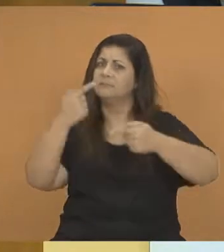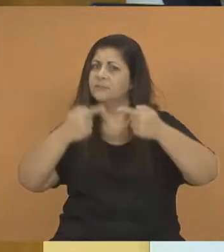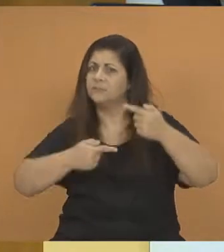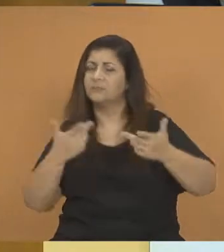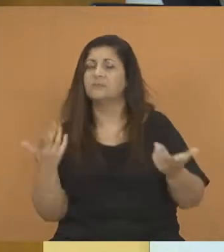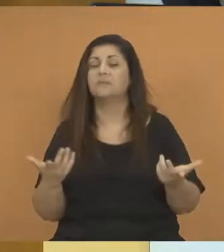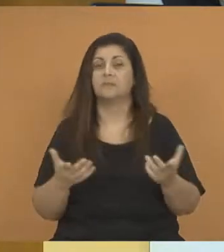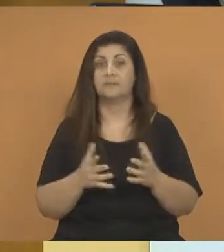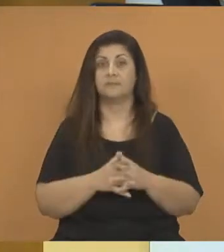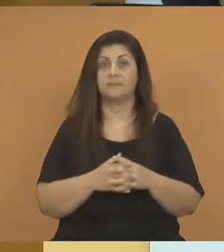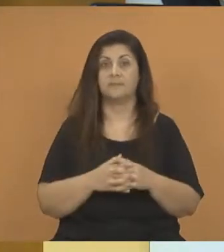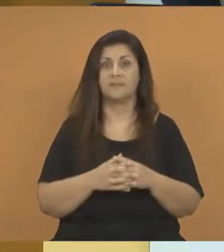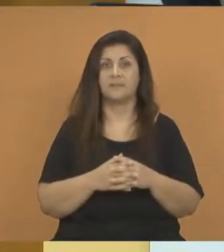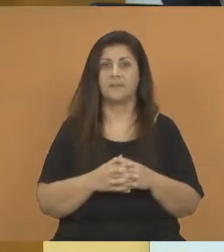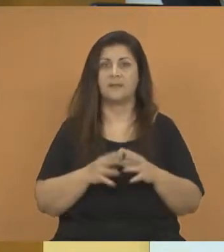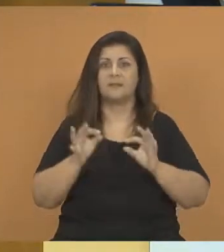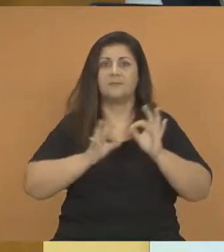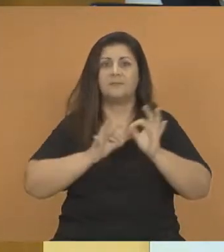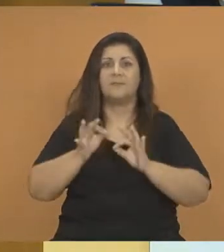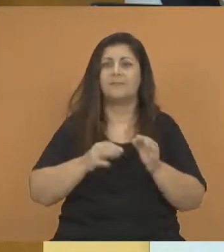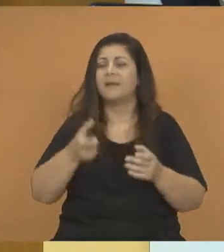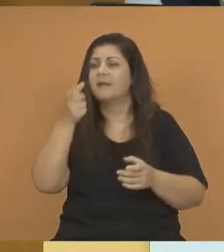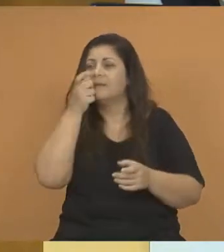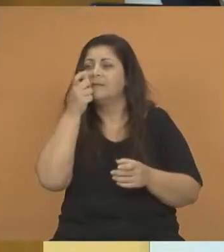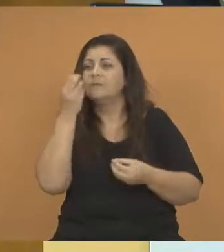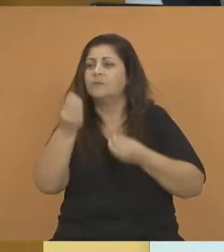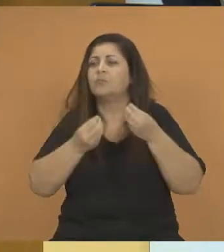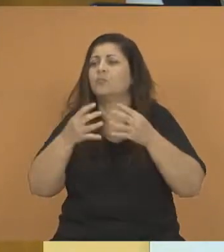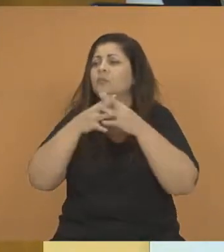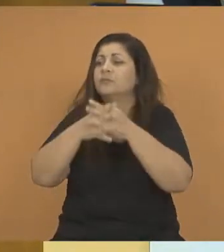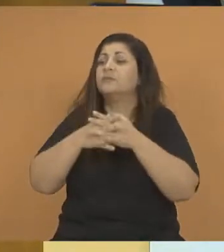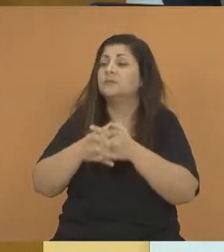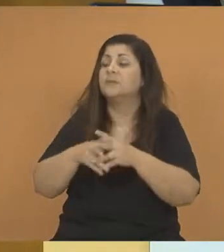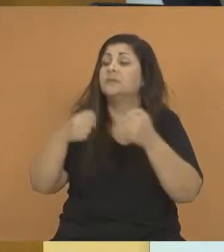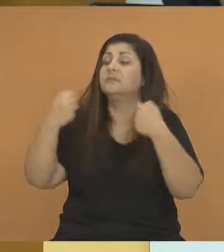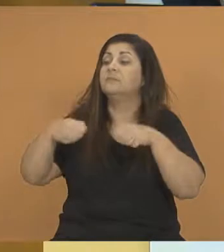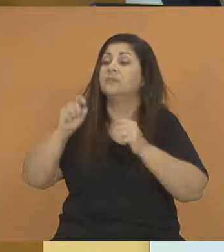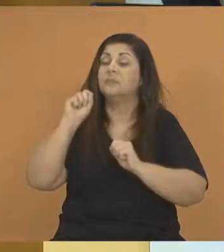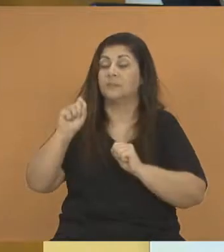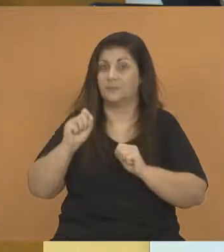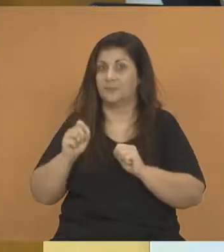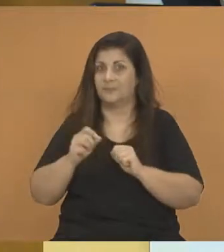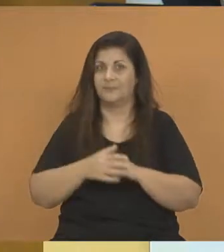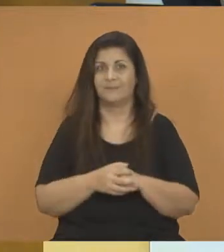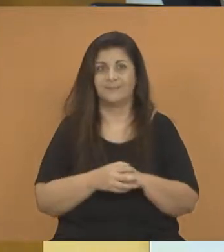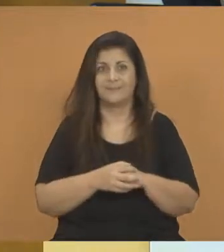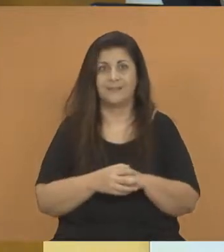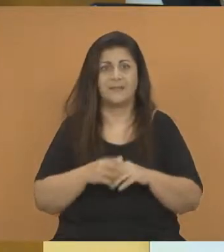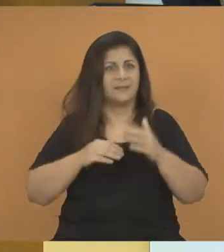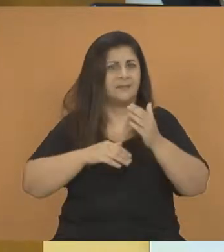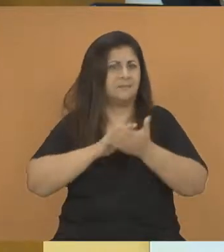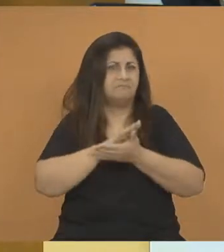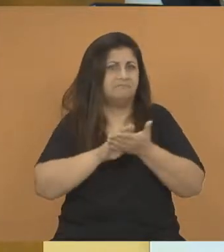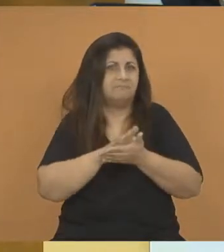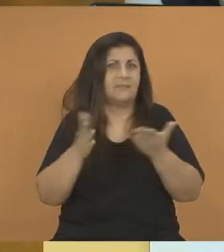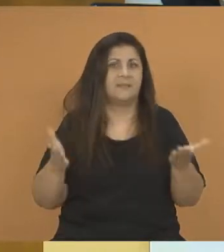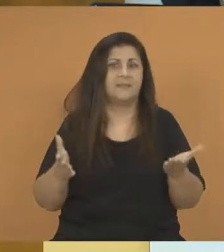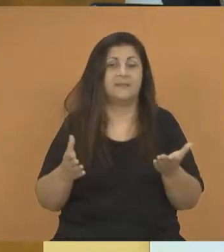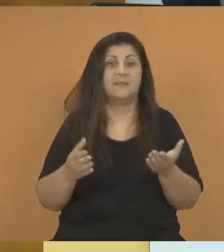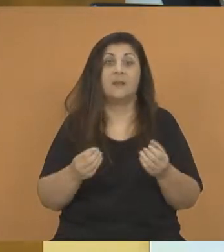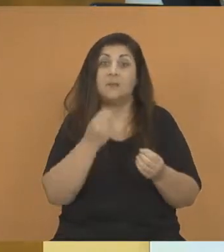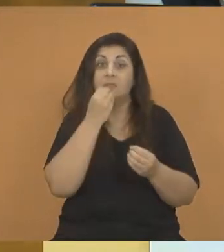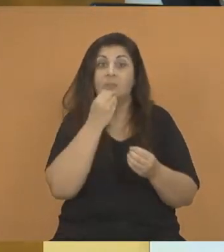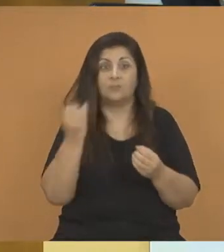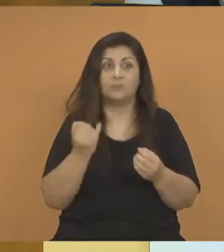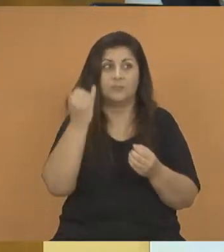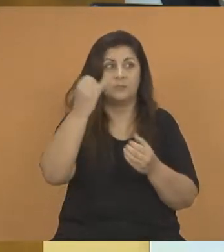o assunto no levantamento das dificuldades, necessidades, soluções e propostas. Nada mais oportuno que